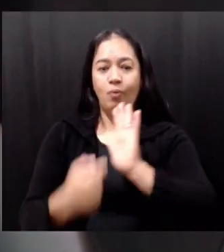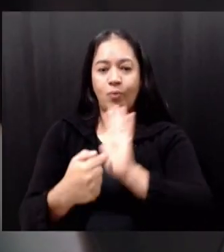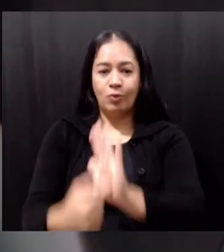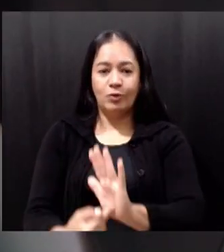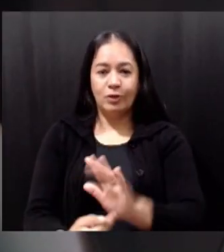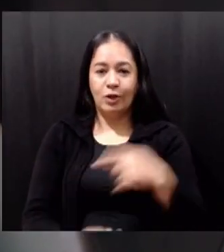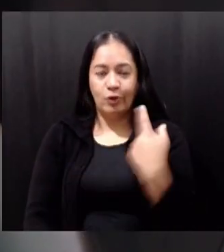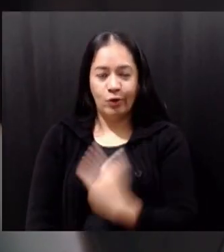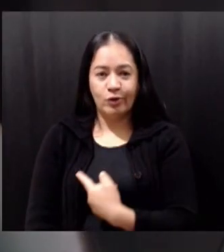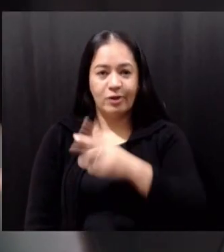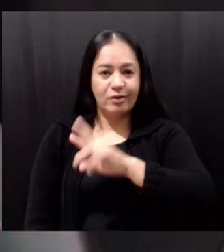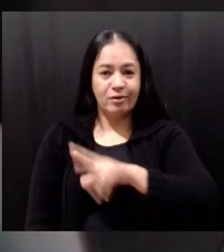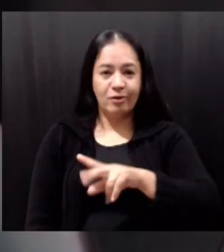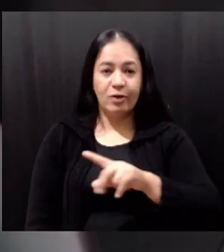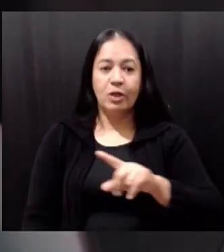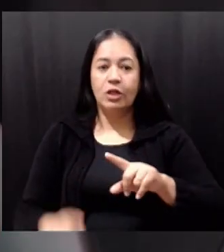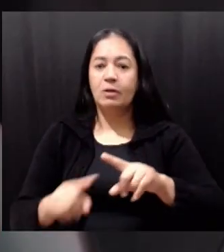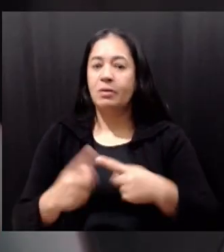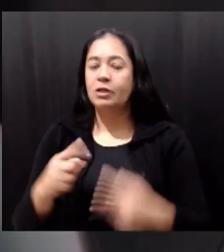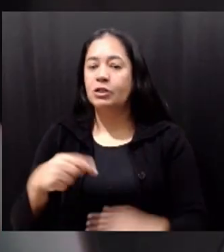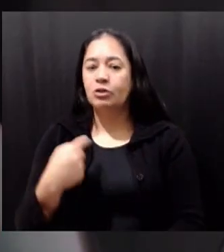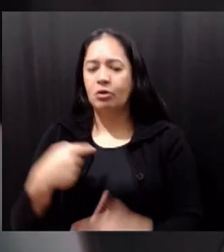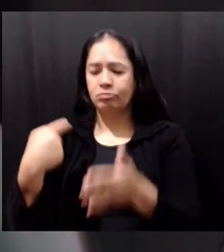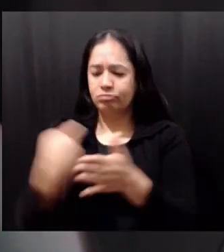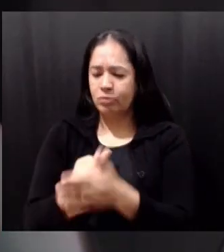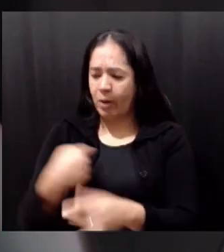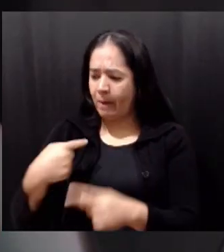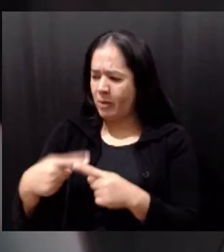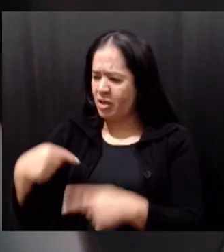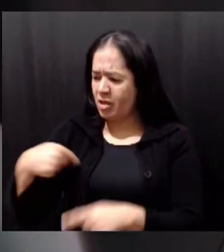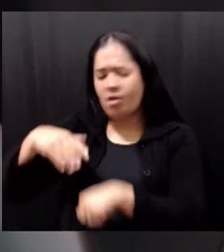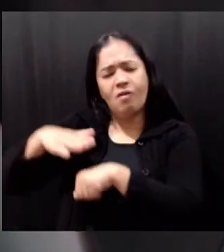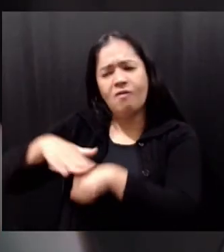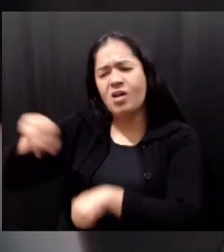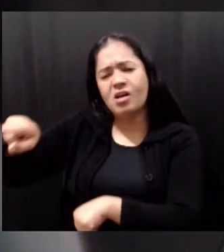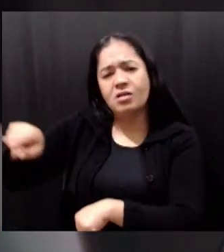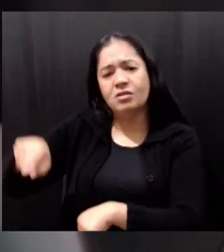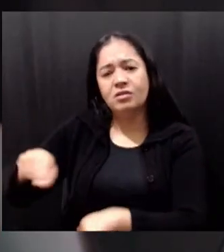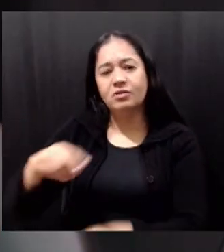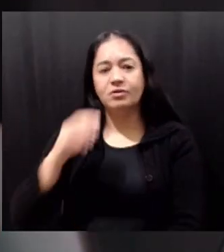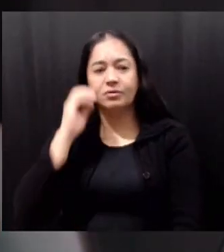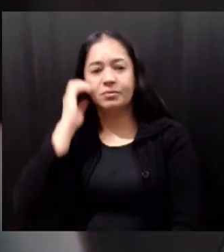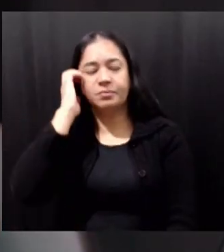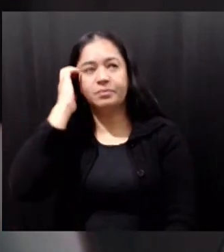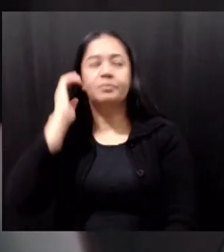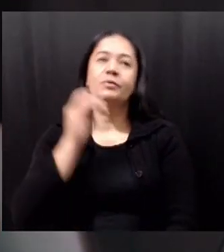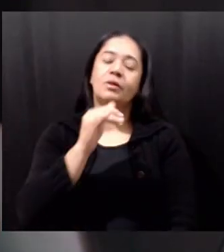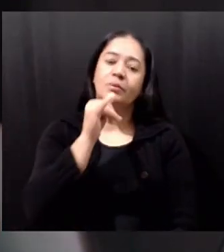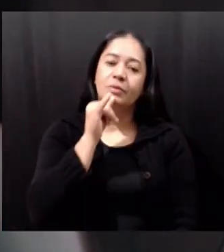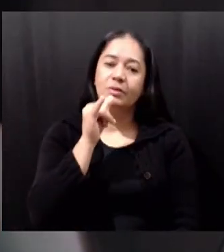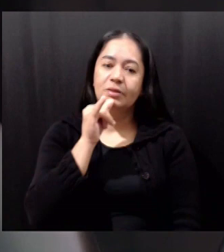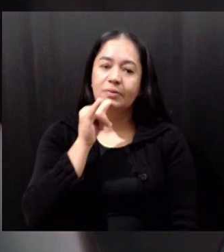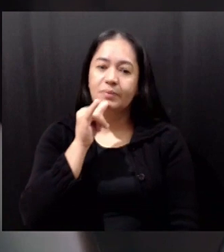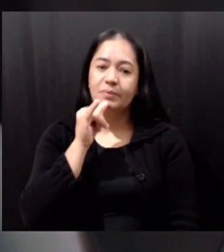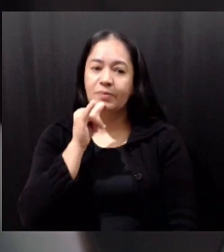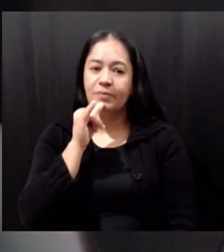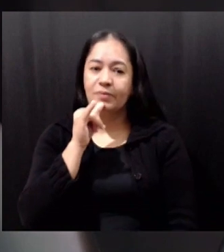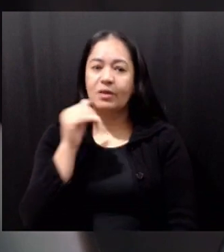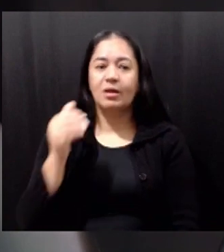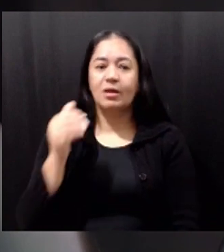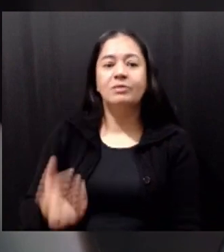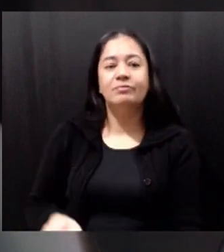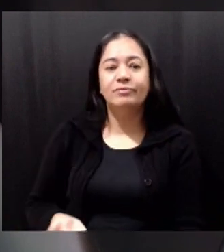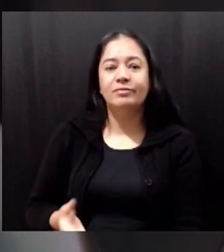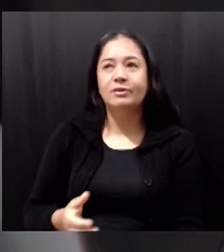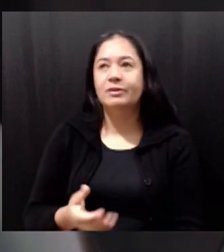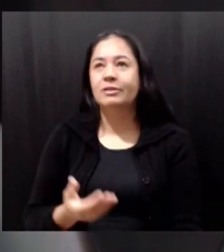questiona. Por que eu estou fazendo aquilo, né? E aí vemos um impacto, por exemplo, nos padrões de consumo, vemos um impacto